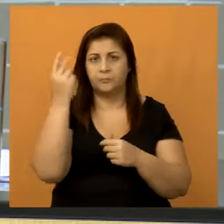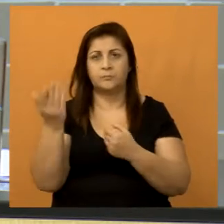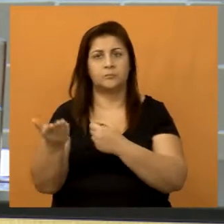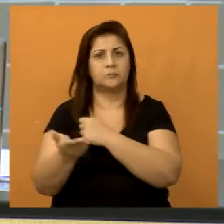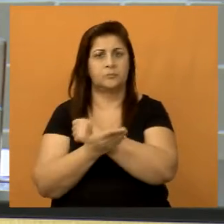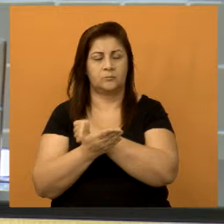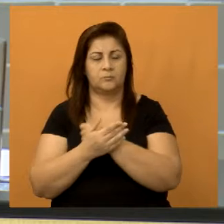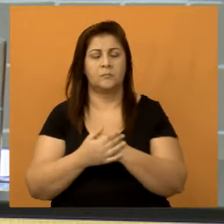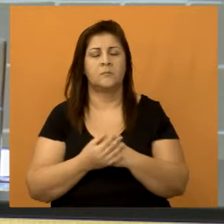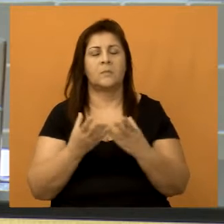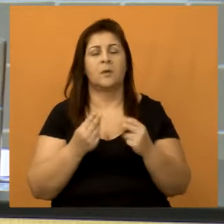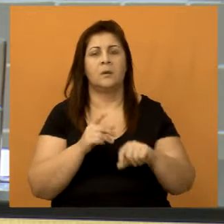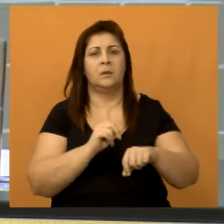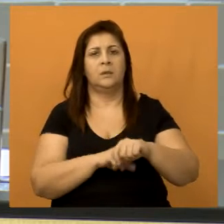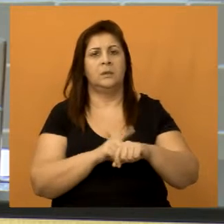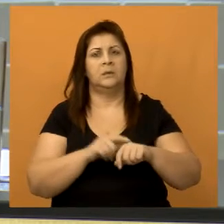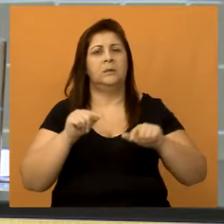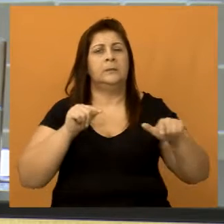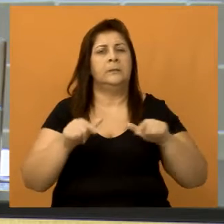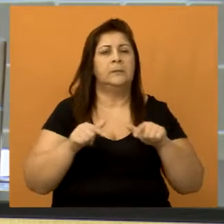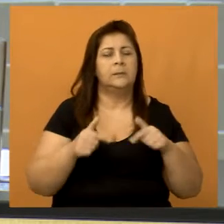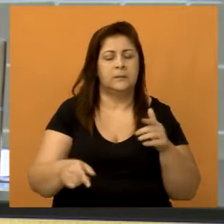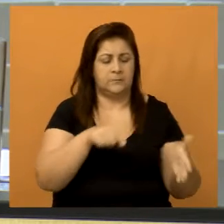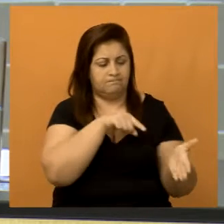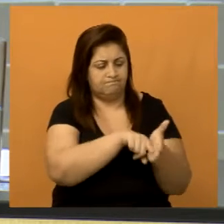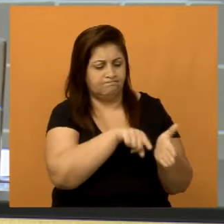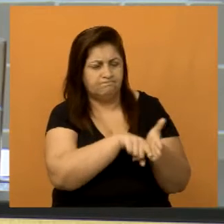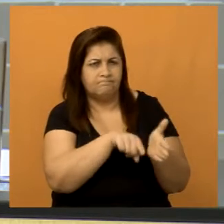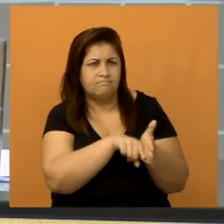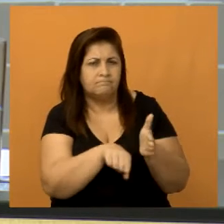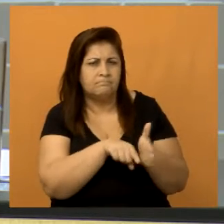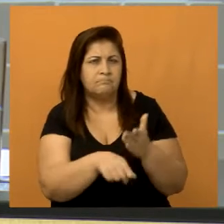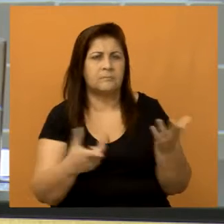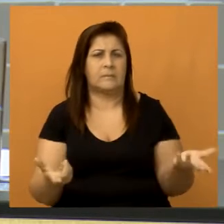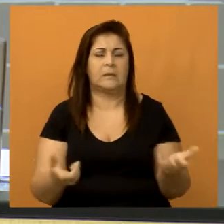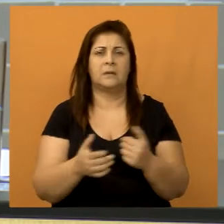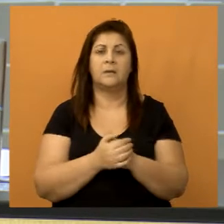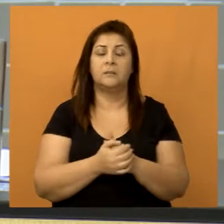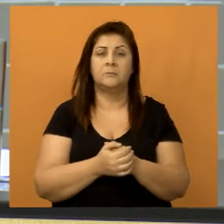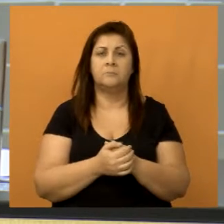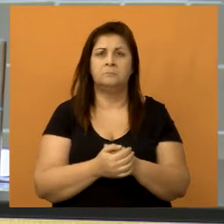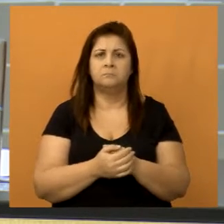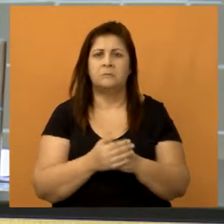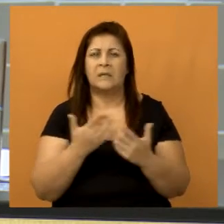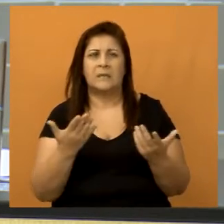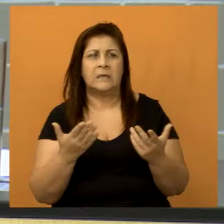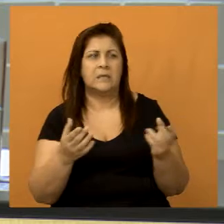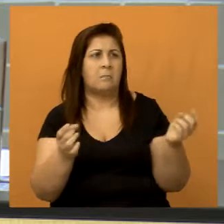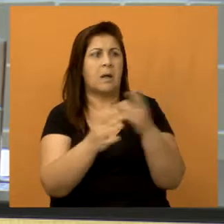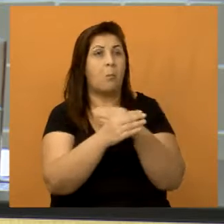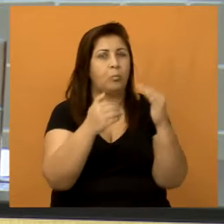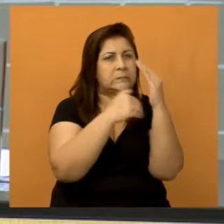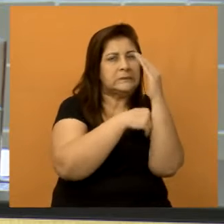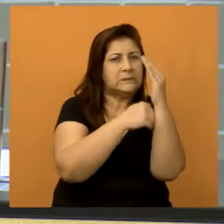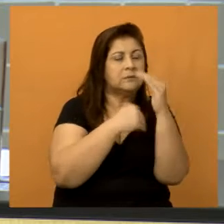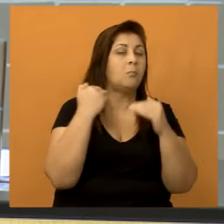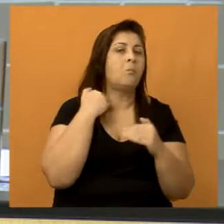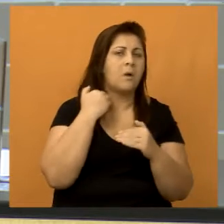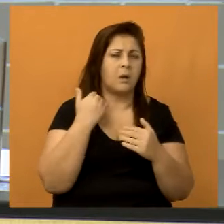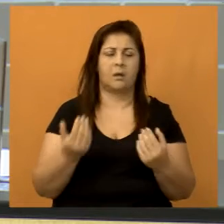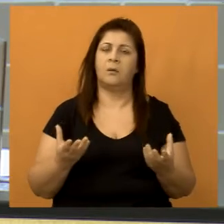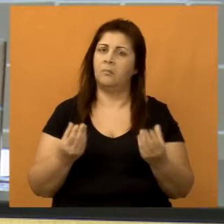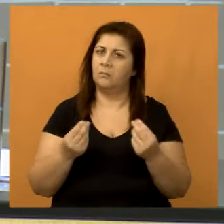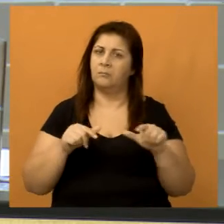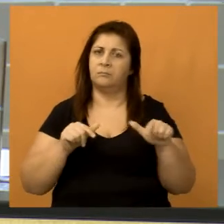foi muito tempo de trabalho, de estudo, de levantamentos, pedido de quebra de sigilo bancário. Foi muito